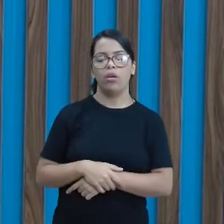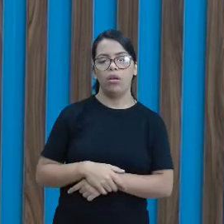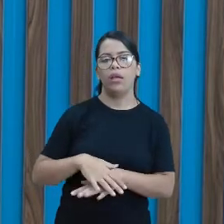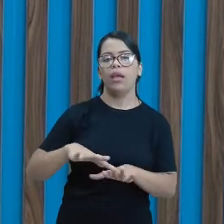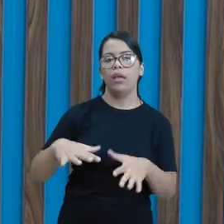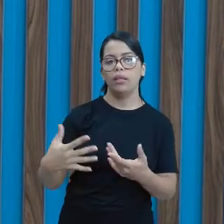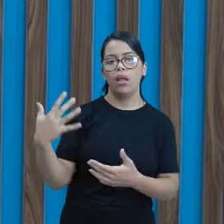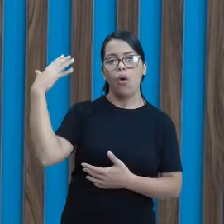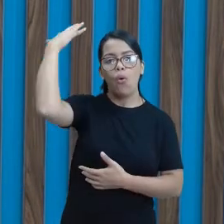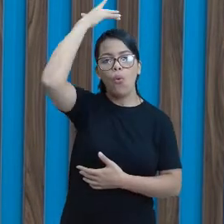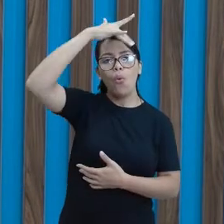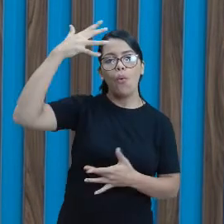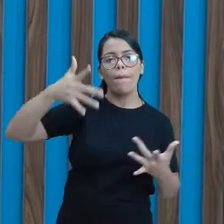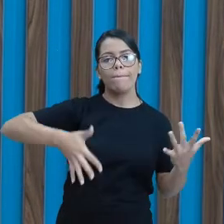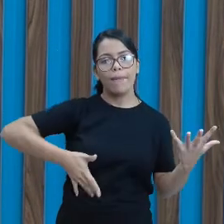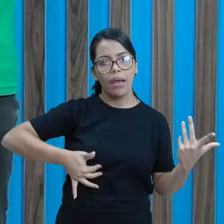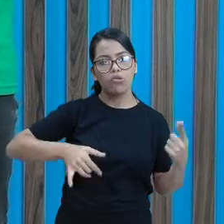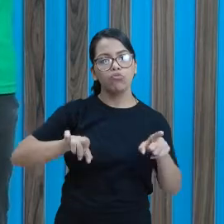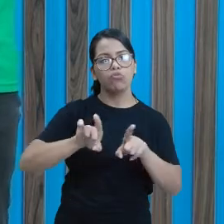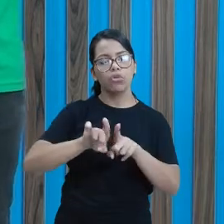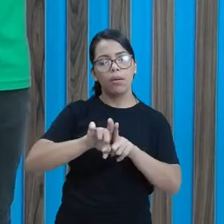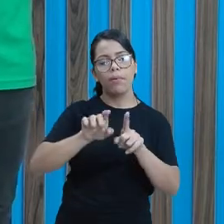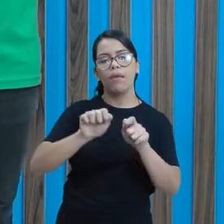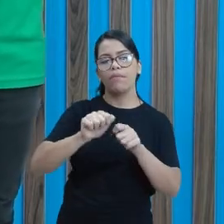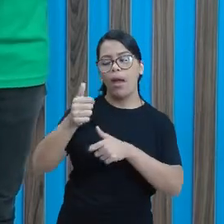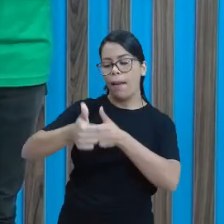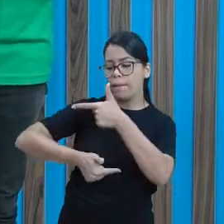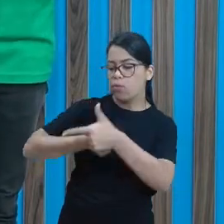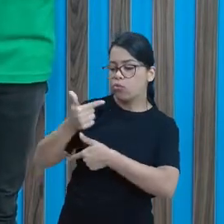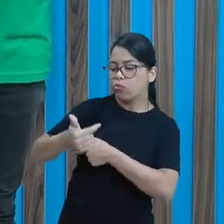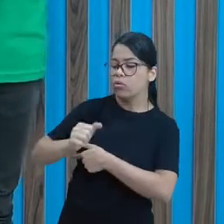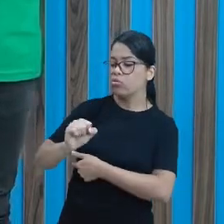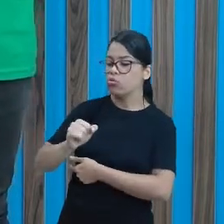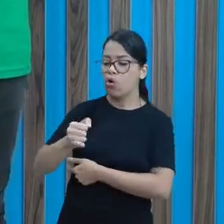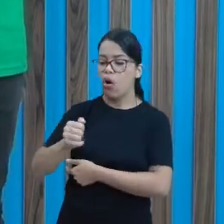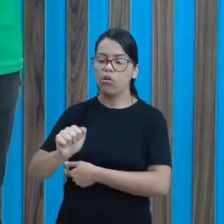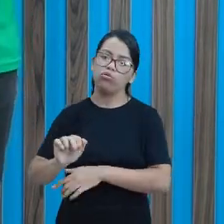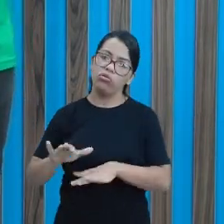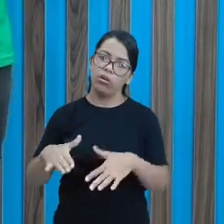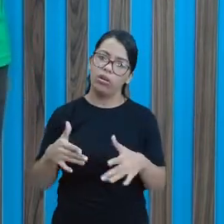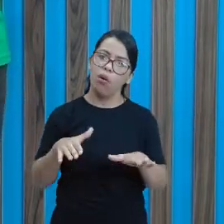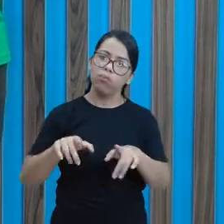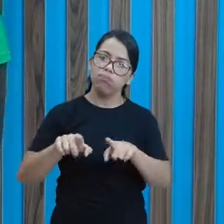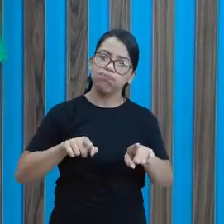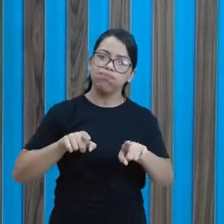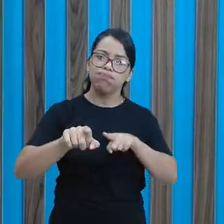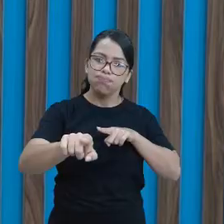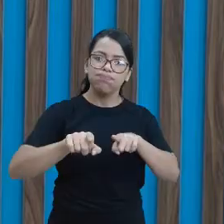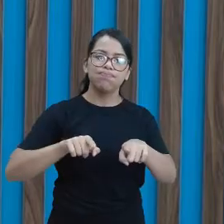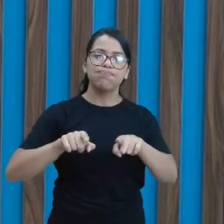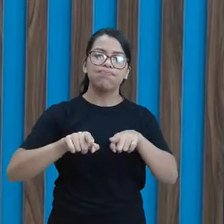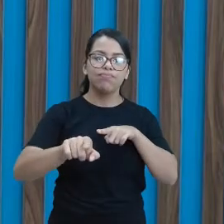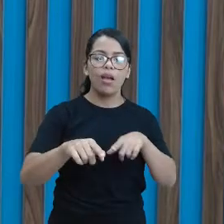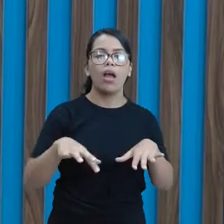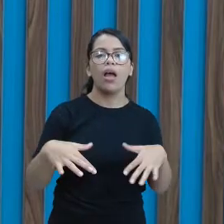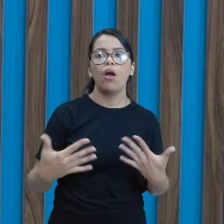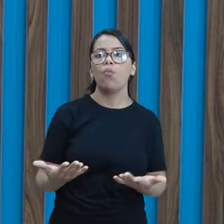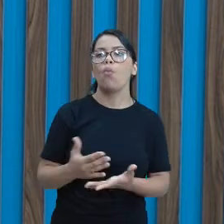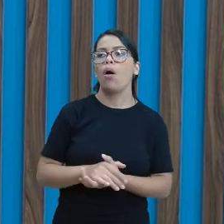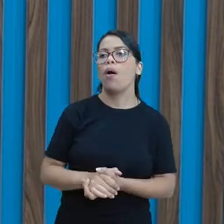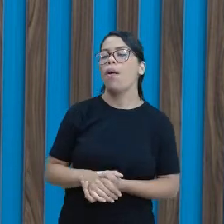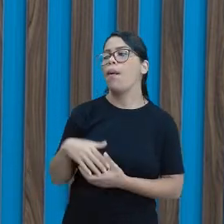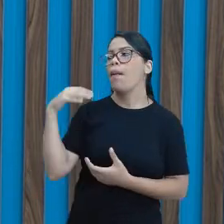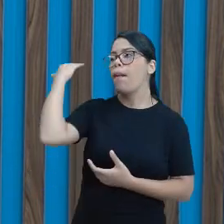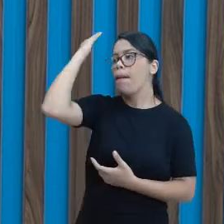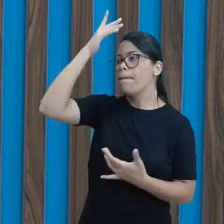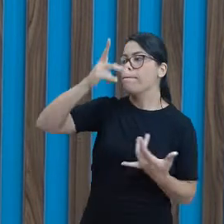também. O professor deu uma aula, inclusive, foi fantástico, falando a questão da produção do México, que lá eles trabalham muito com cereais. Professor, lembra aí, quais são os cereais que o México trabalha muito